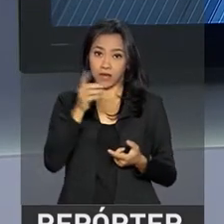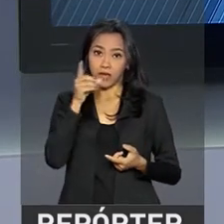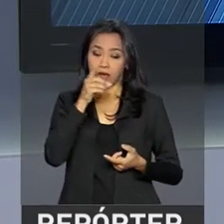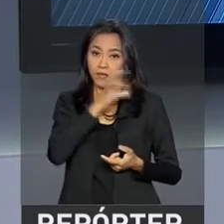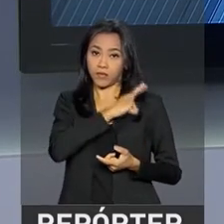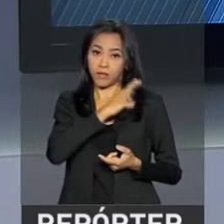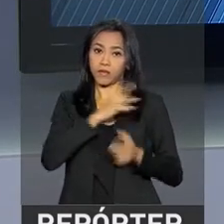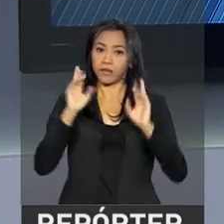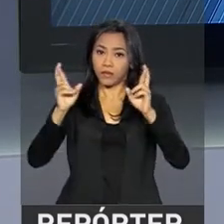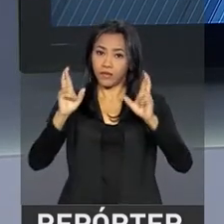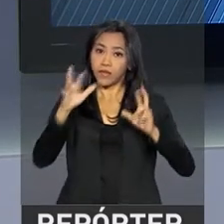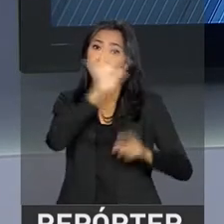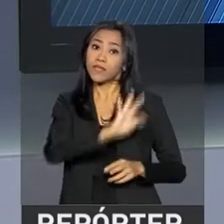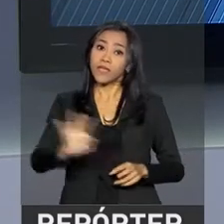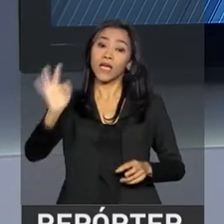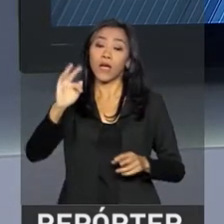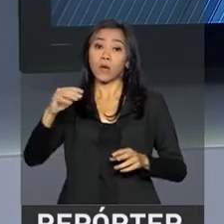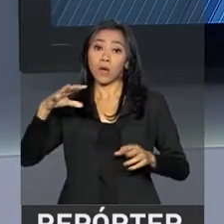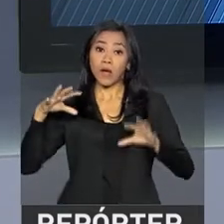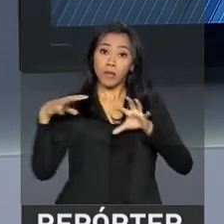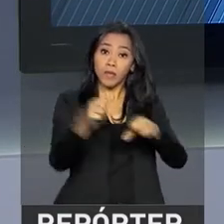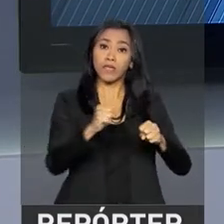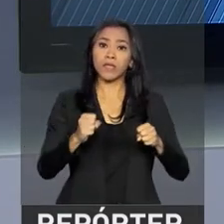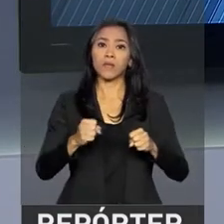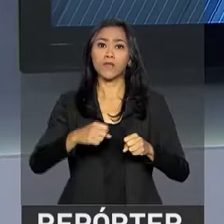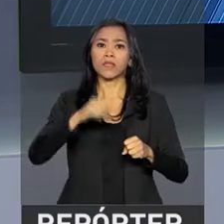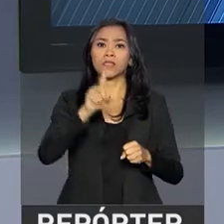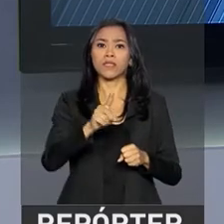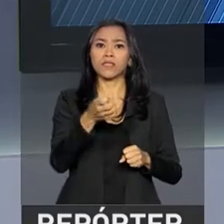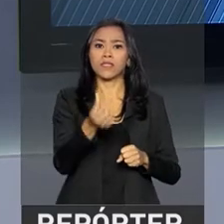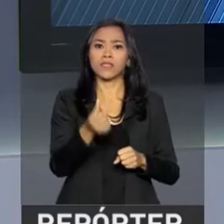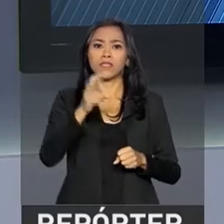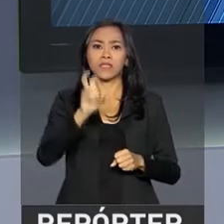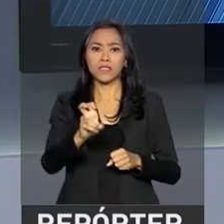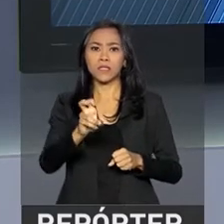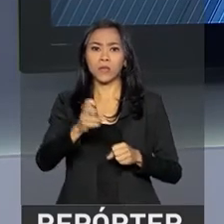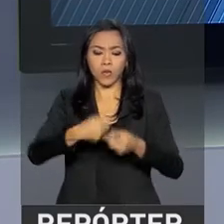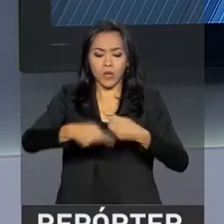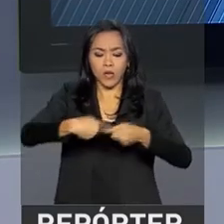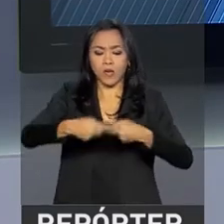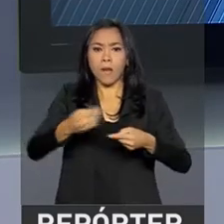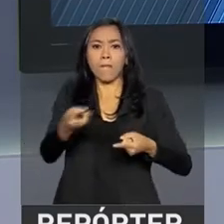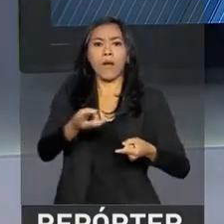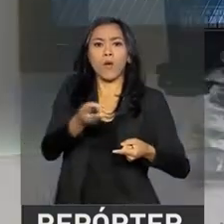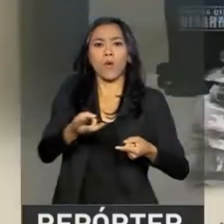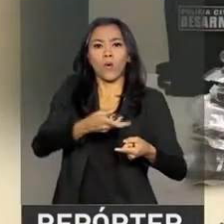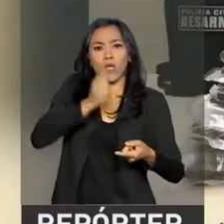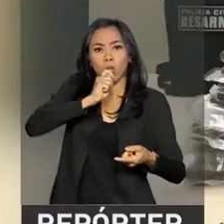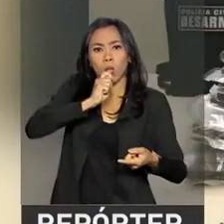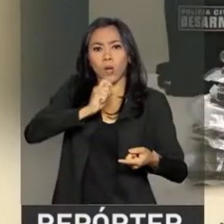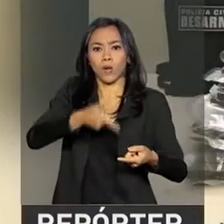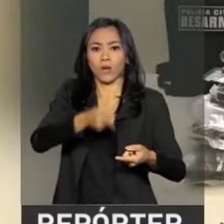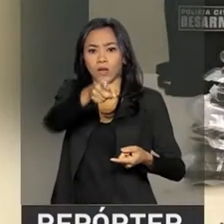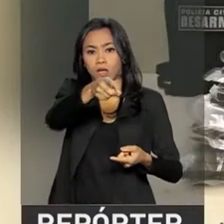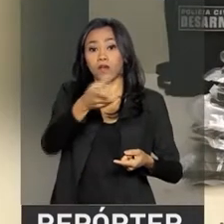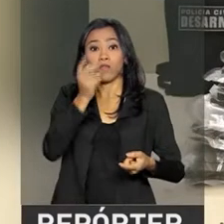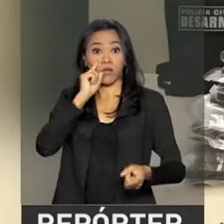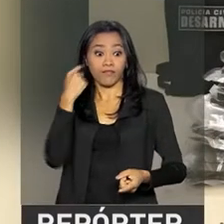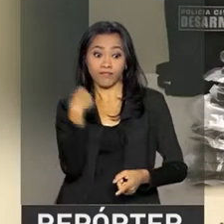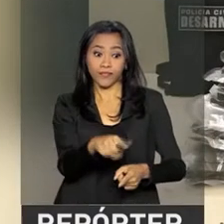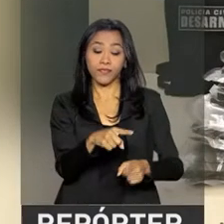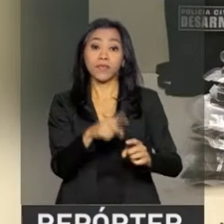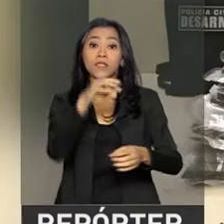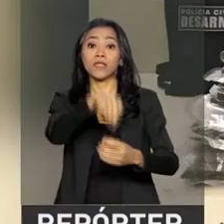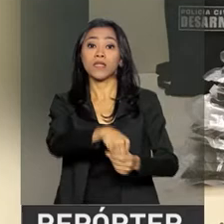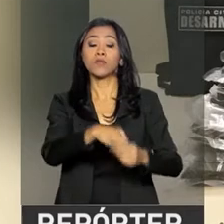165 embalagens de maconha que seriam entregues na barra da tijuca no rio de janeiro o carregamento da droga foi descoberta em um